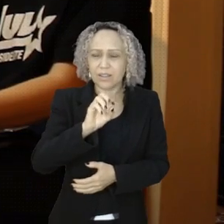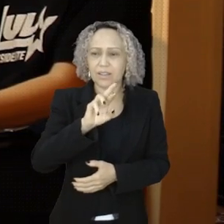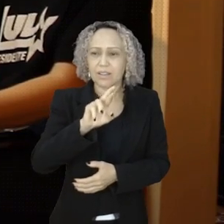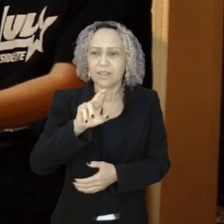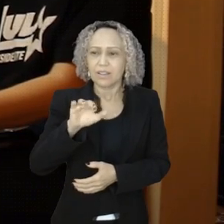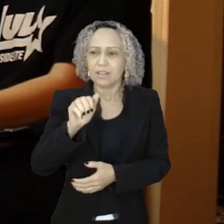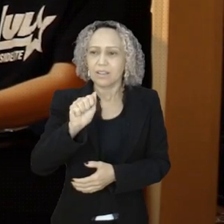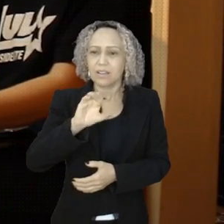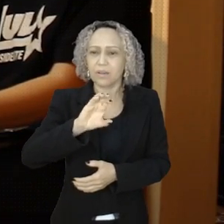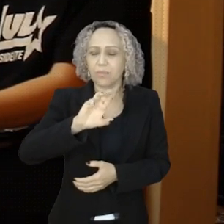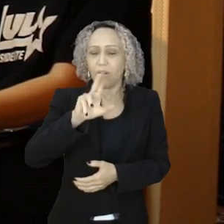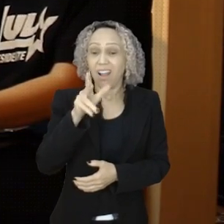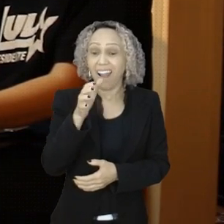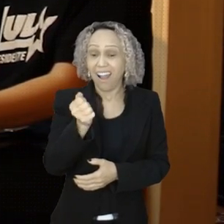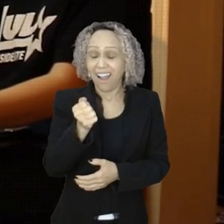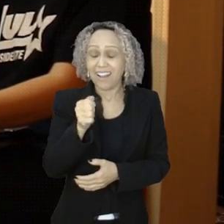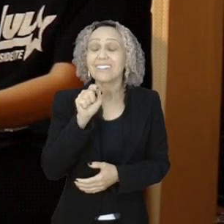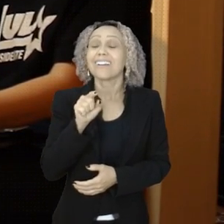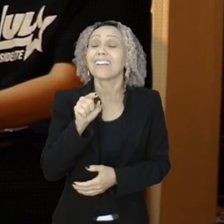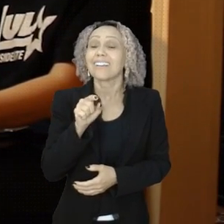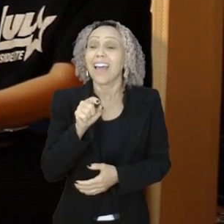um...